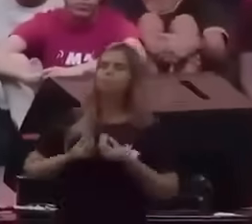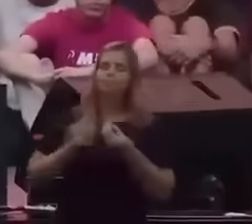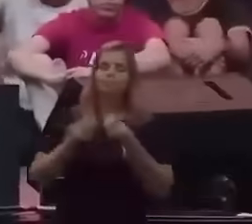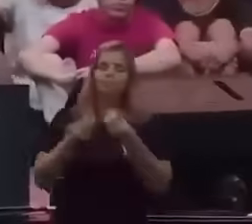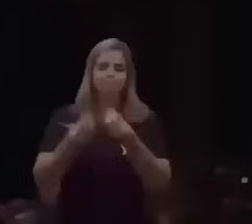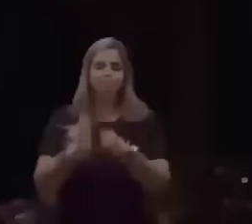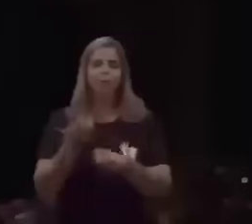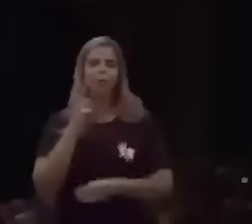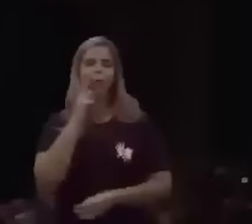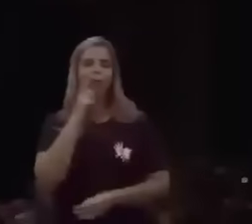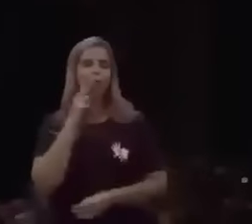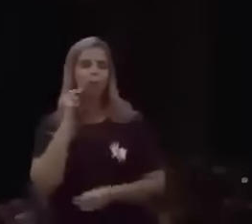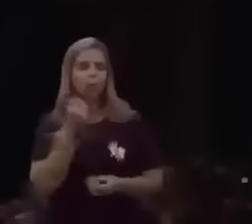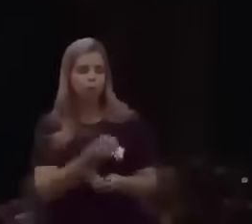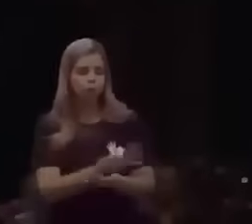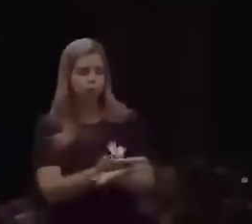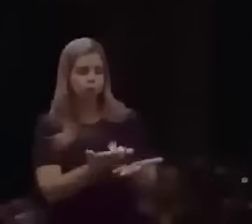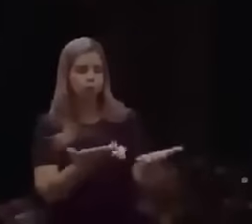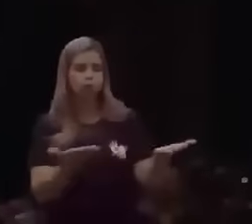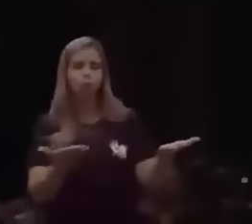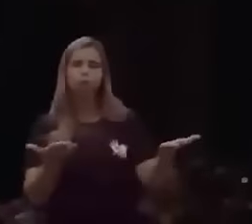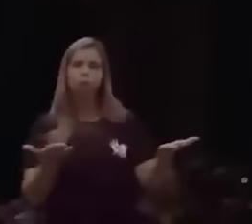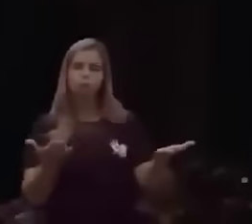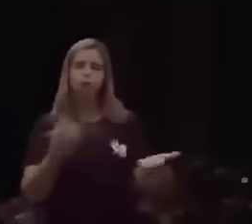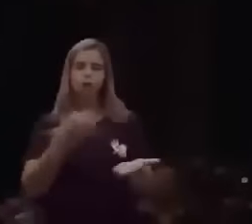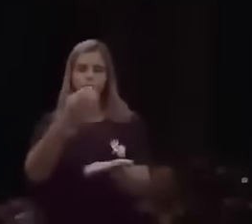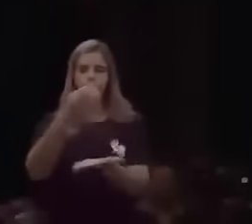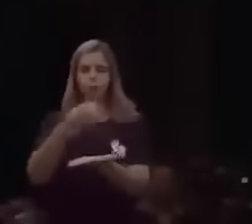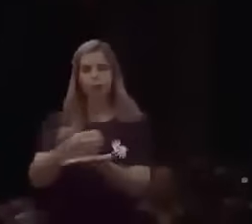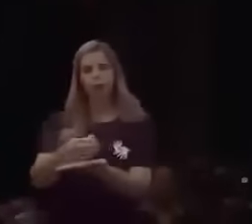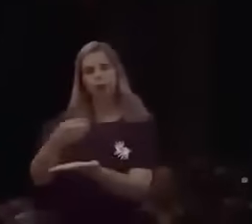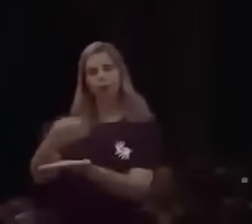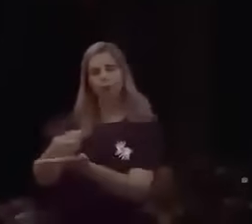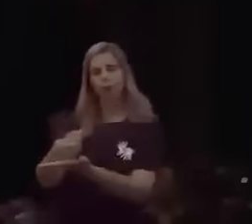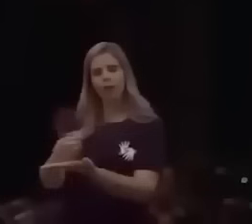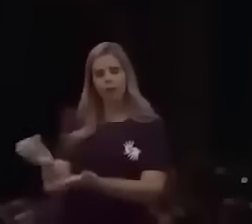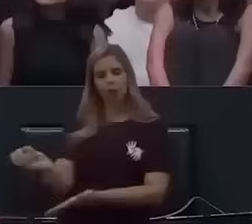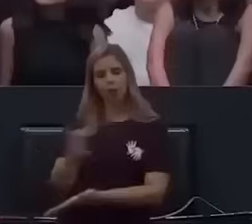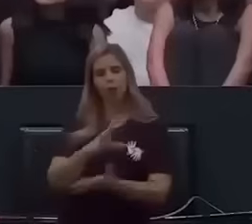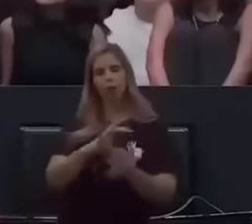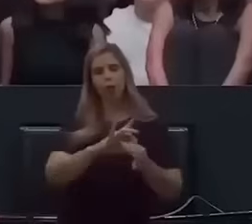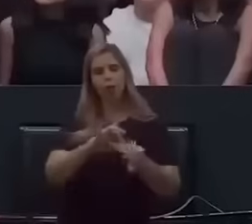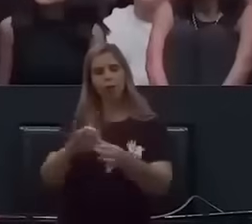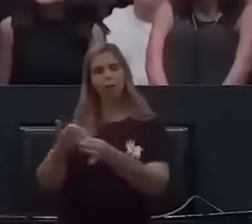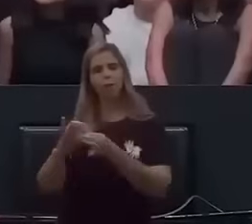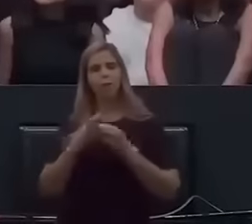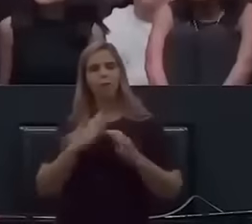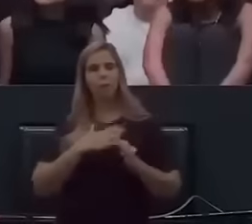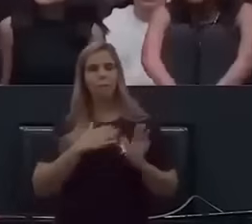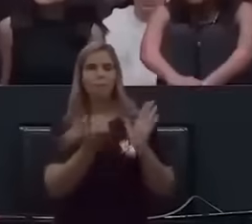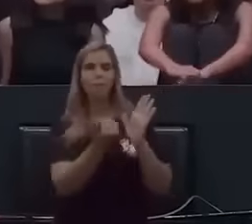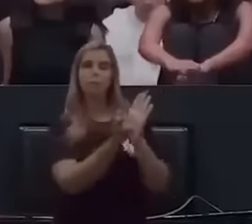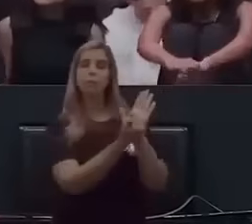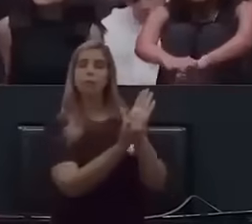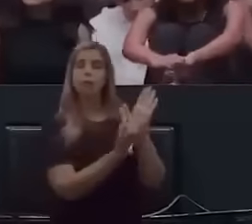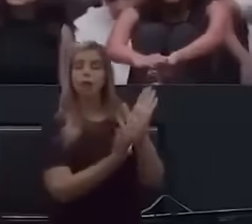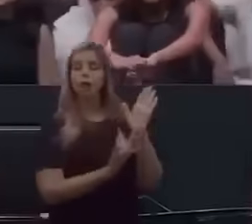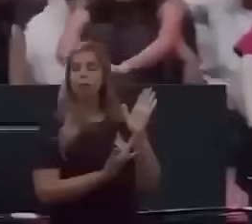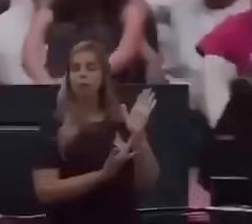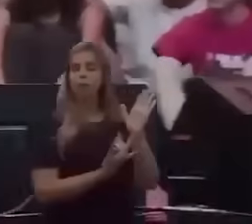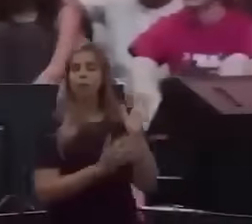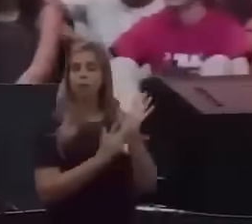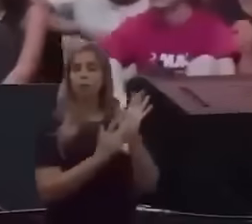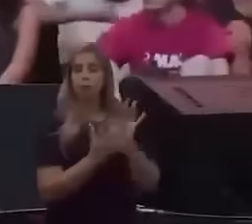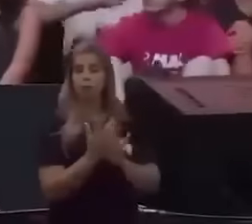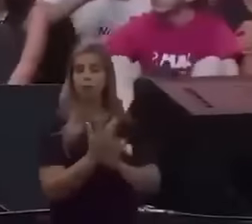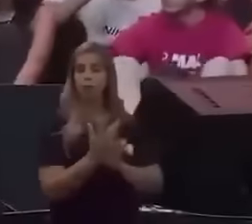Pega o cálice de vinho e diz: este cálice é a nova aliança em meu sangue. E ali Jesus se apresenta